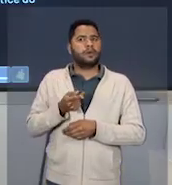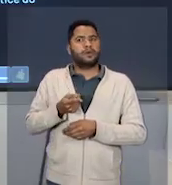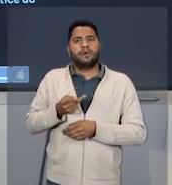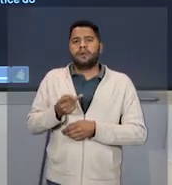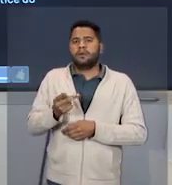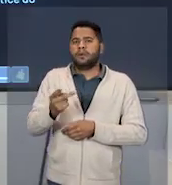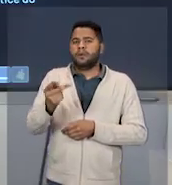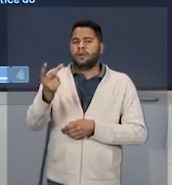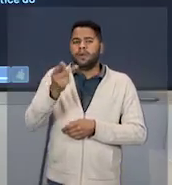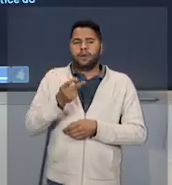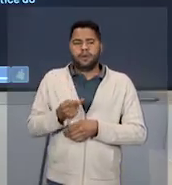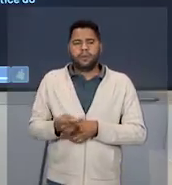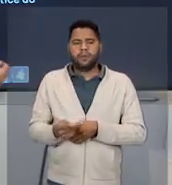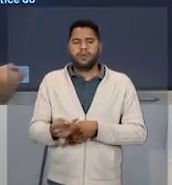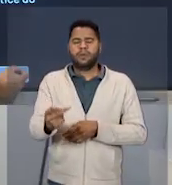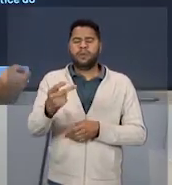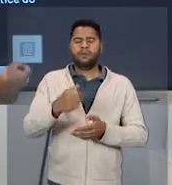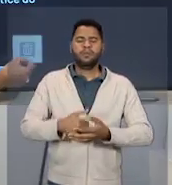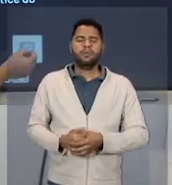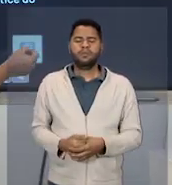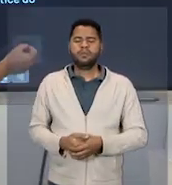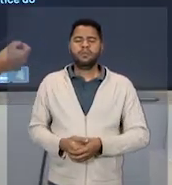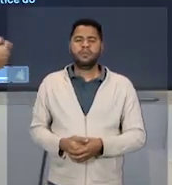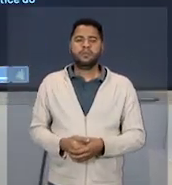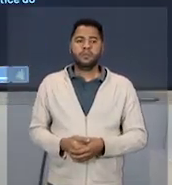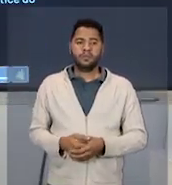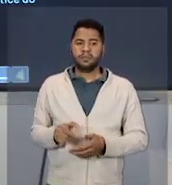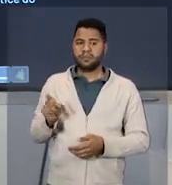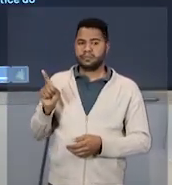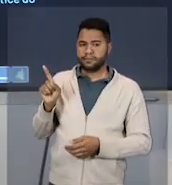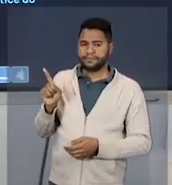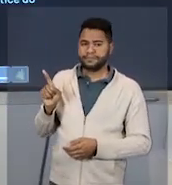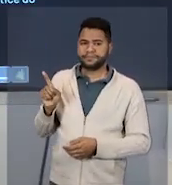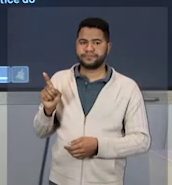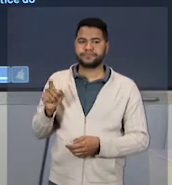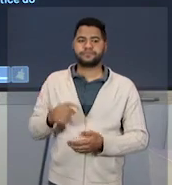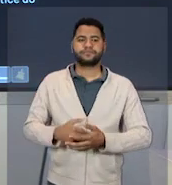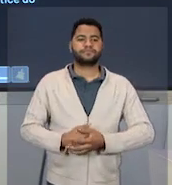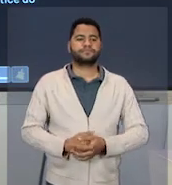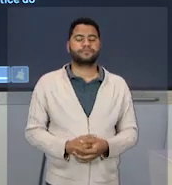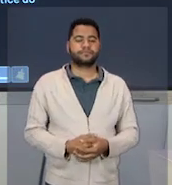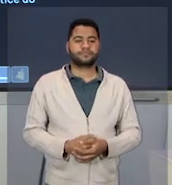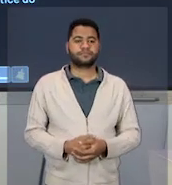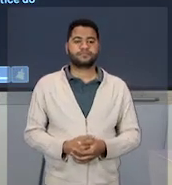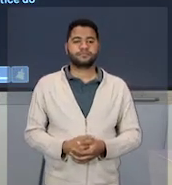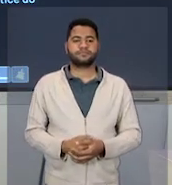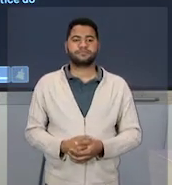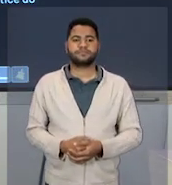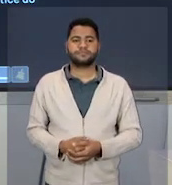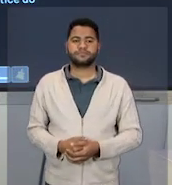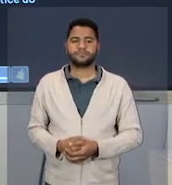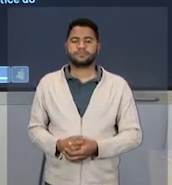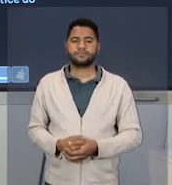o infinito. E a abertura, né, a abertura